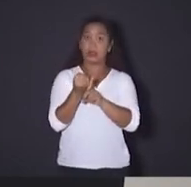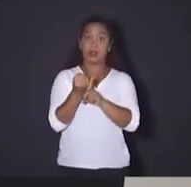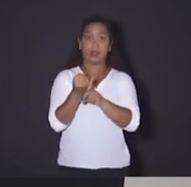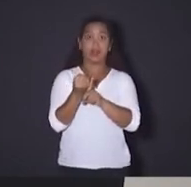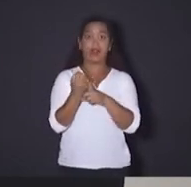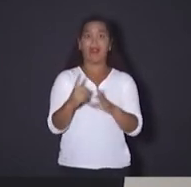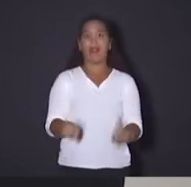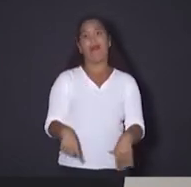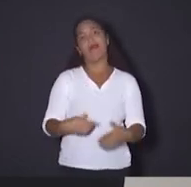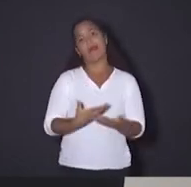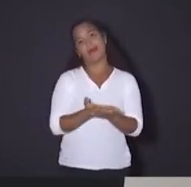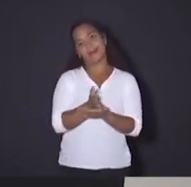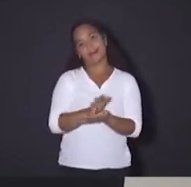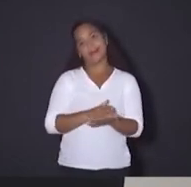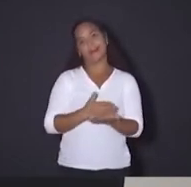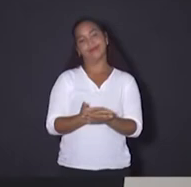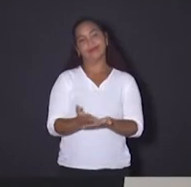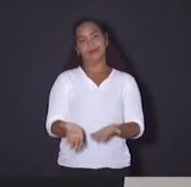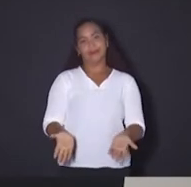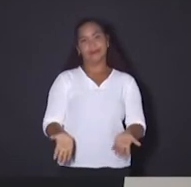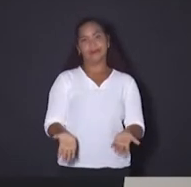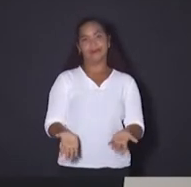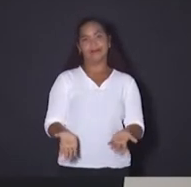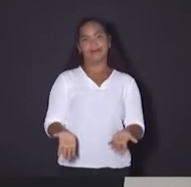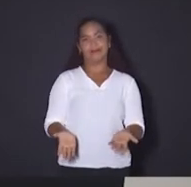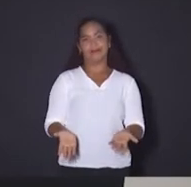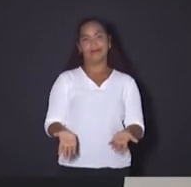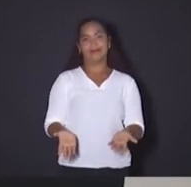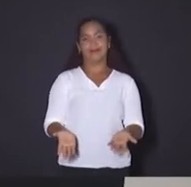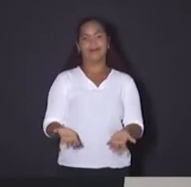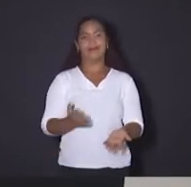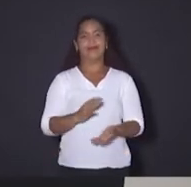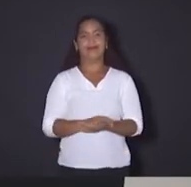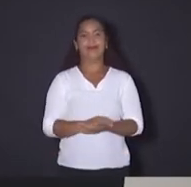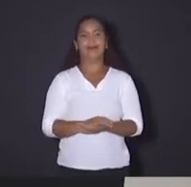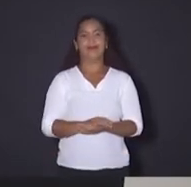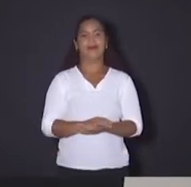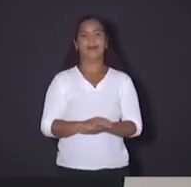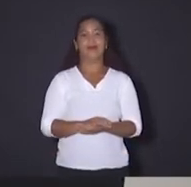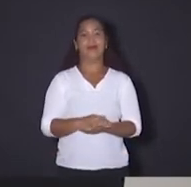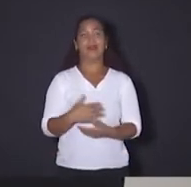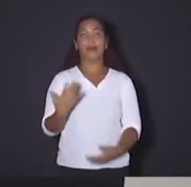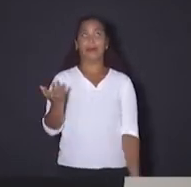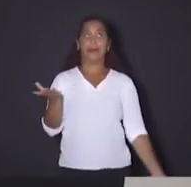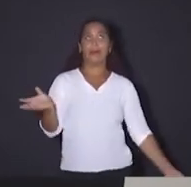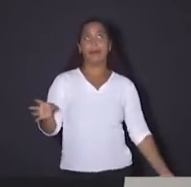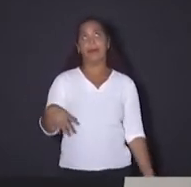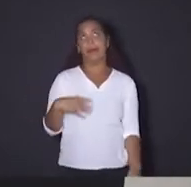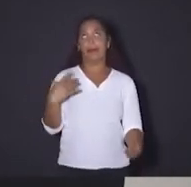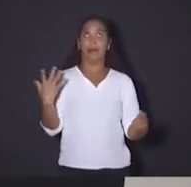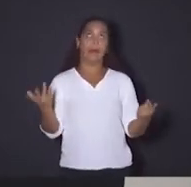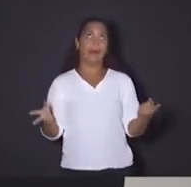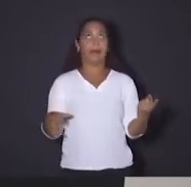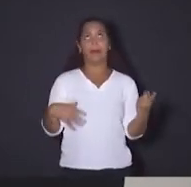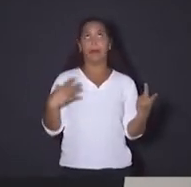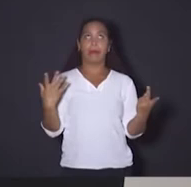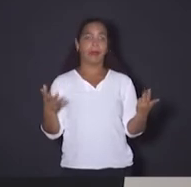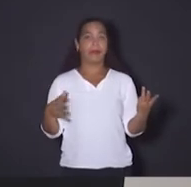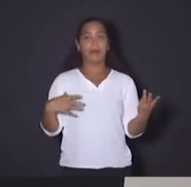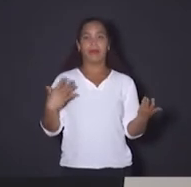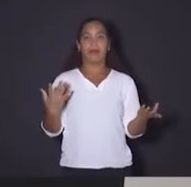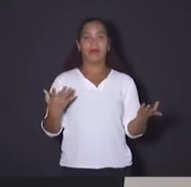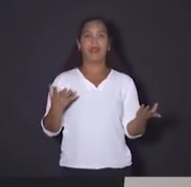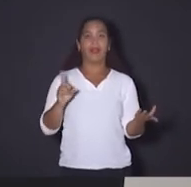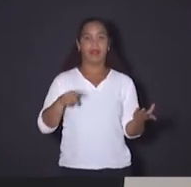chato o óbvio é o mimi é o militante radical o